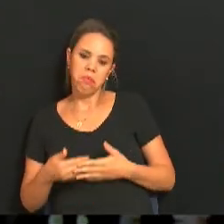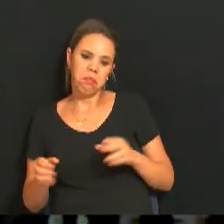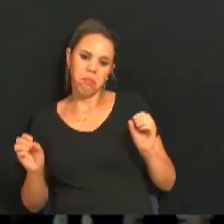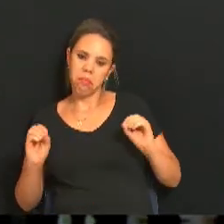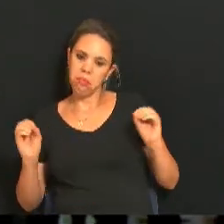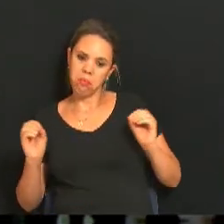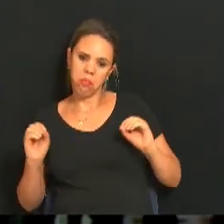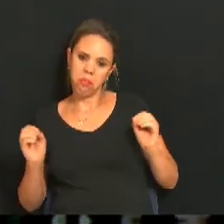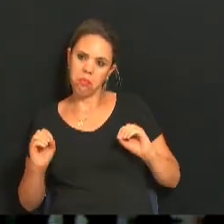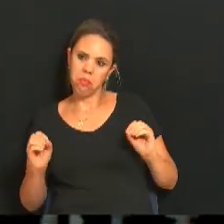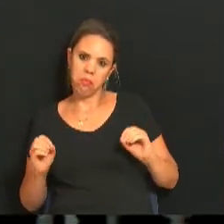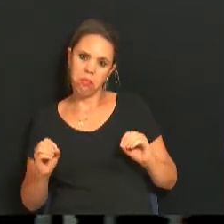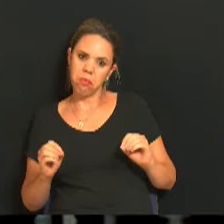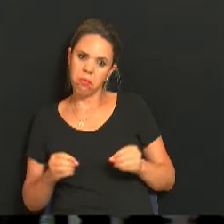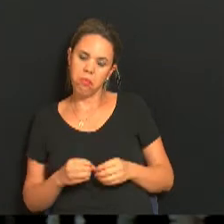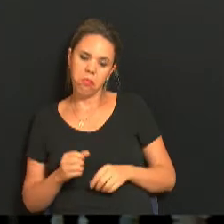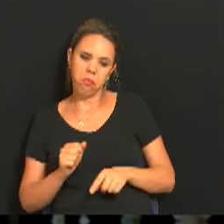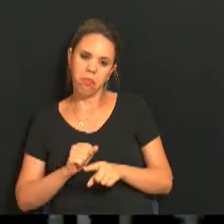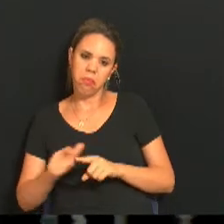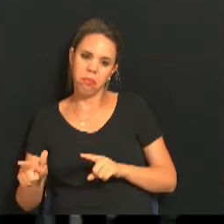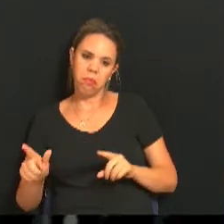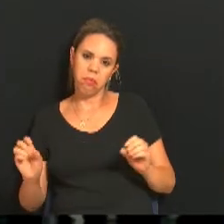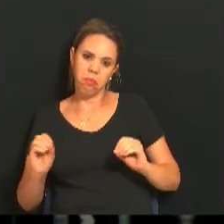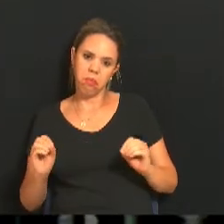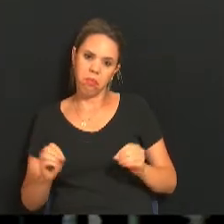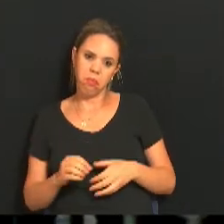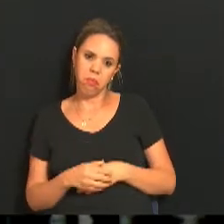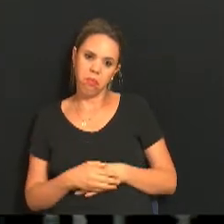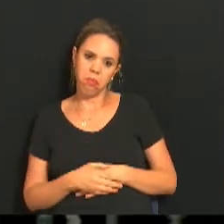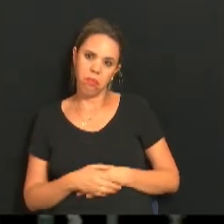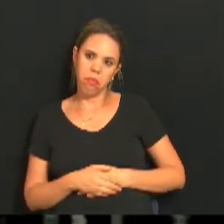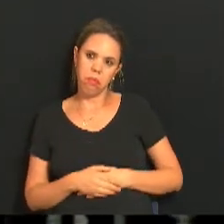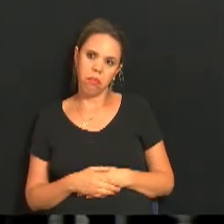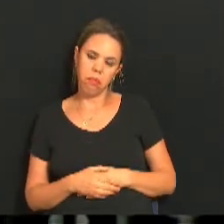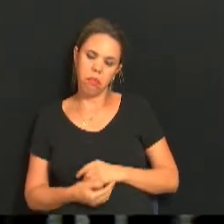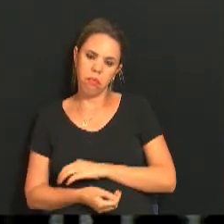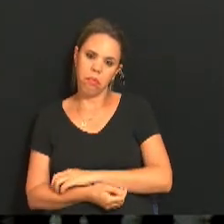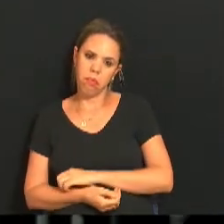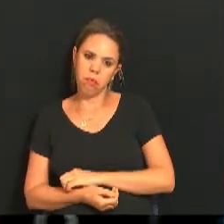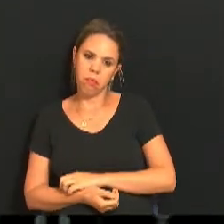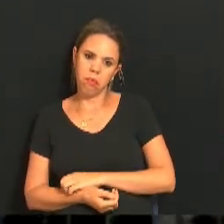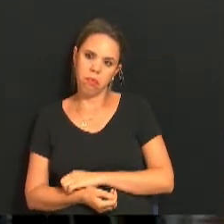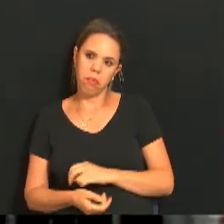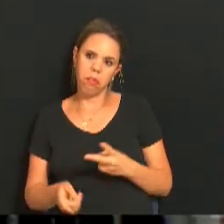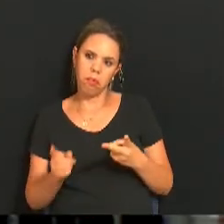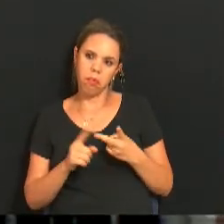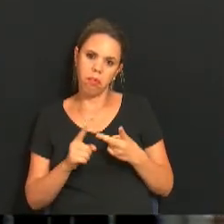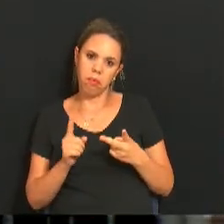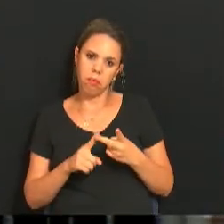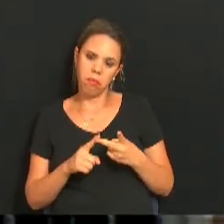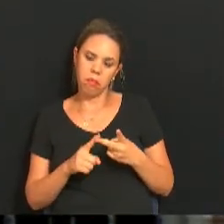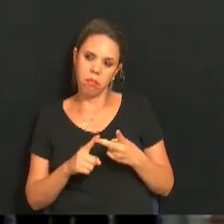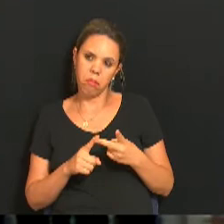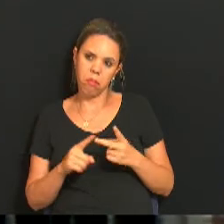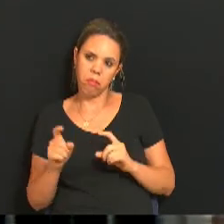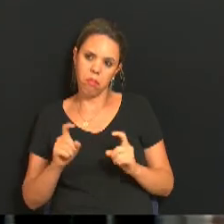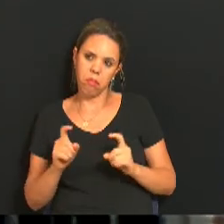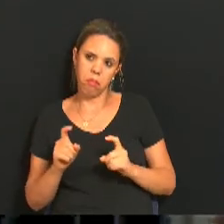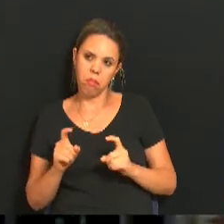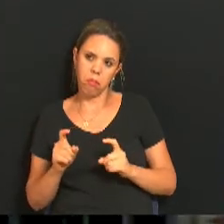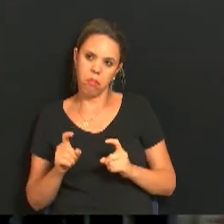de obtenção de aluguel algum retorno para ela o segundo segunda forma de cessão